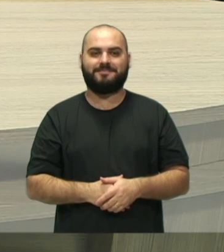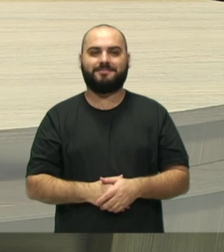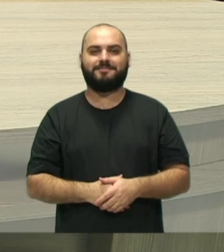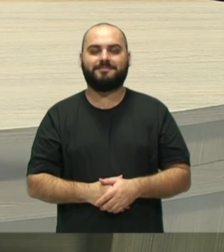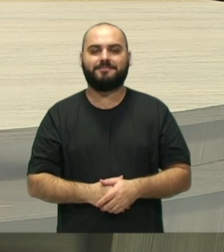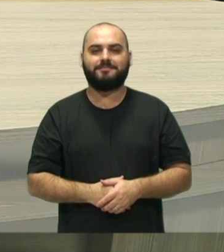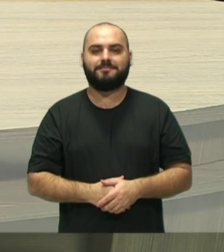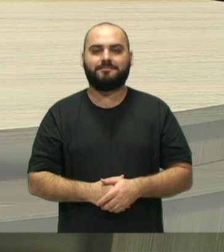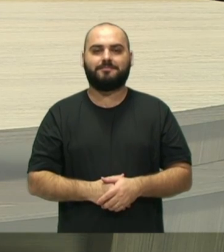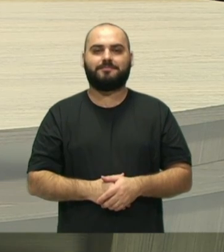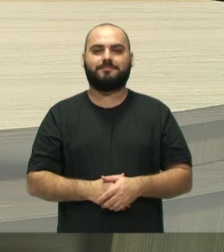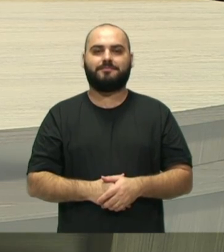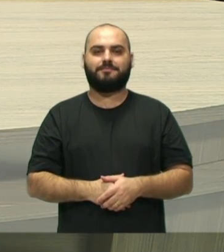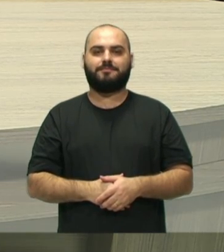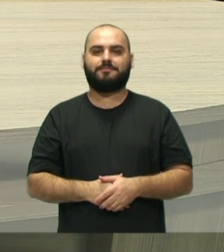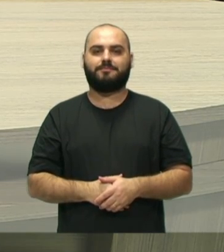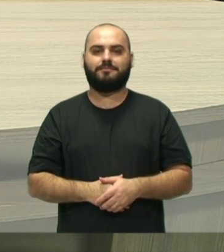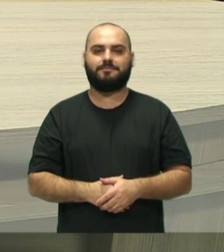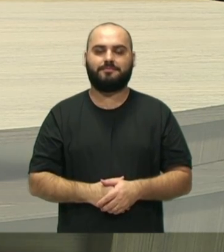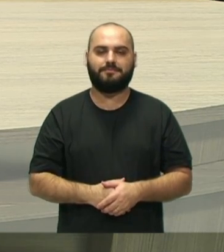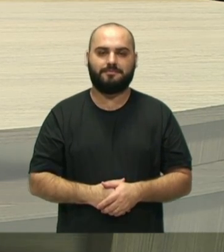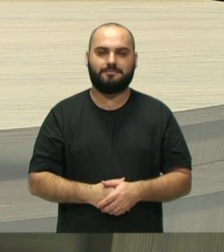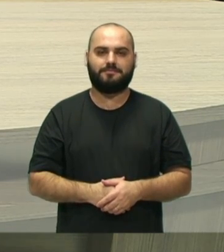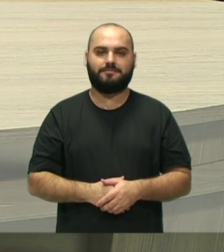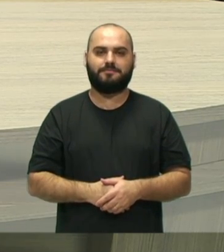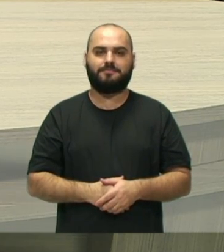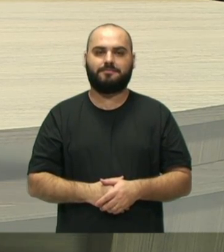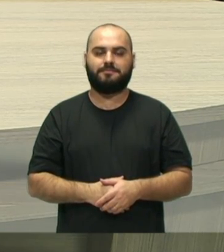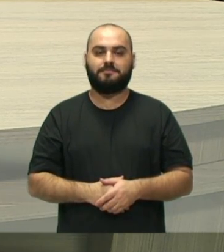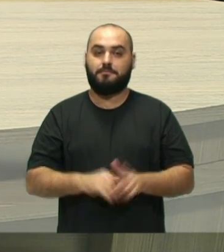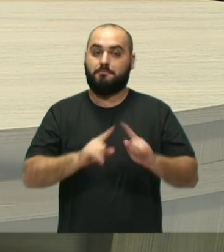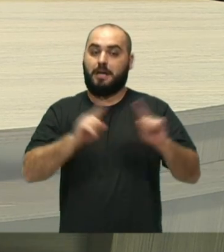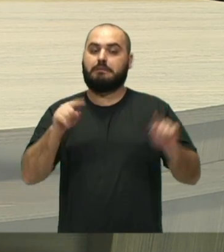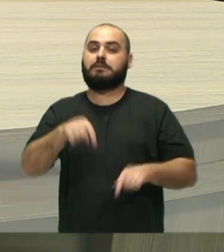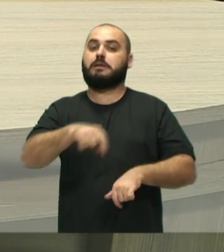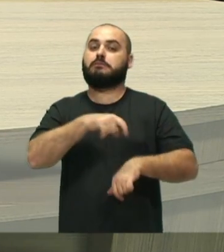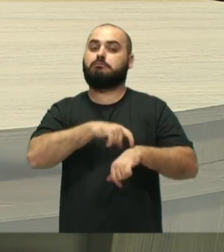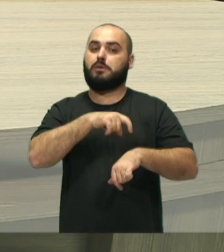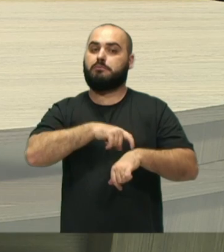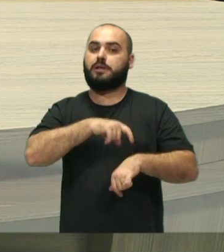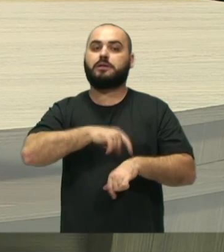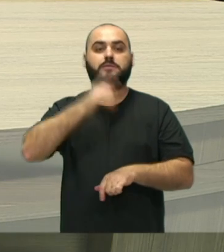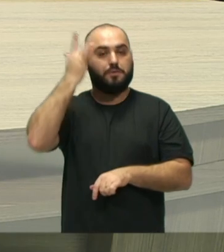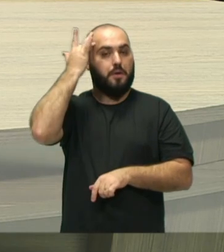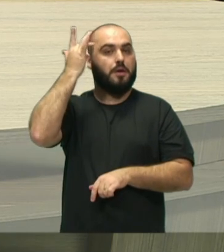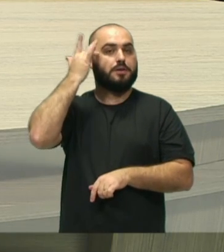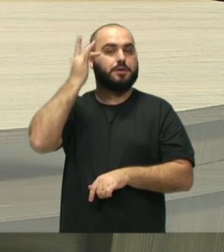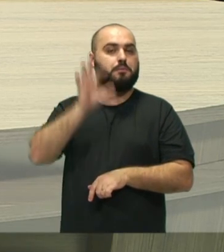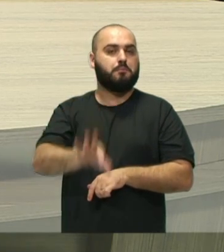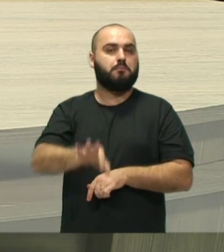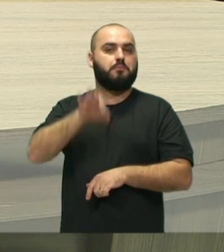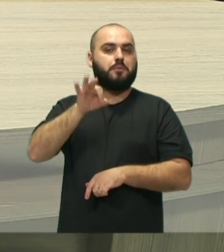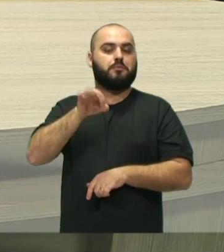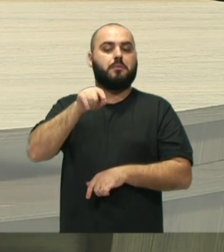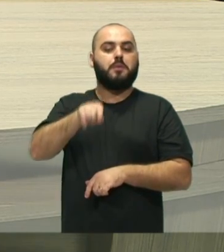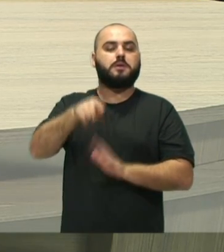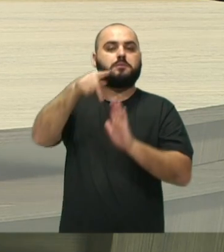Sim, mas nesse momento eu achei bacana a gente fazer esse